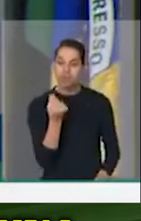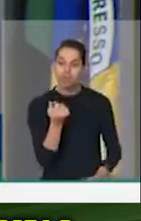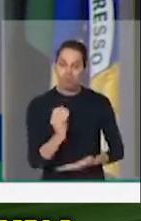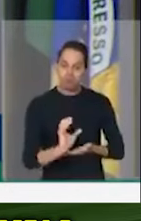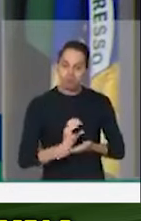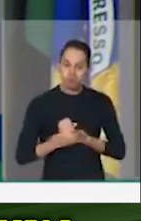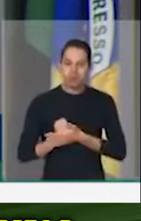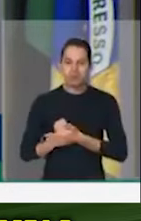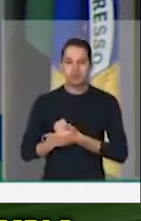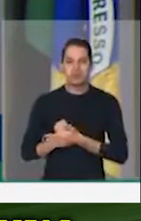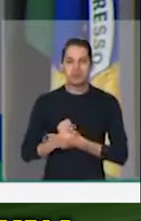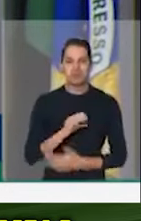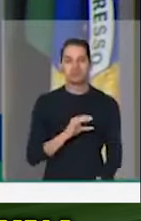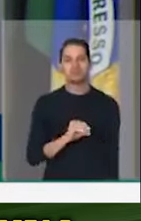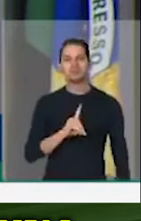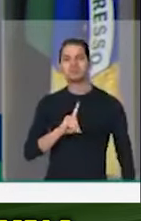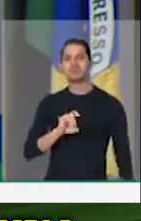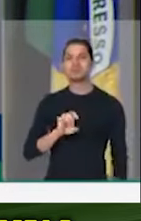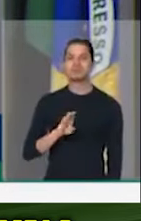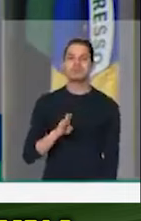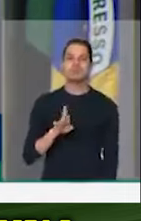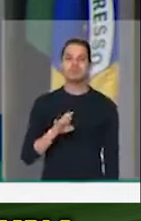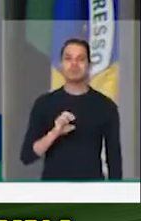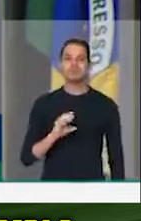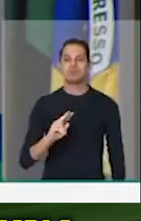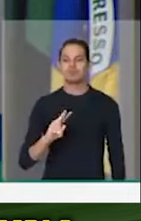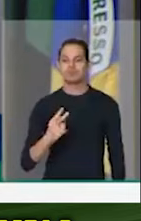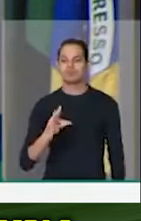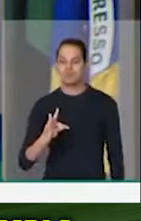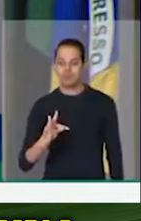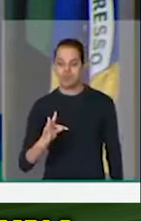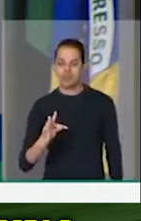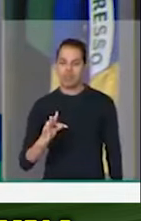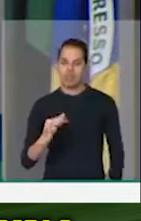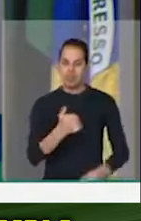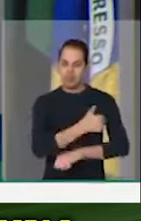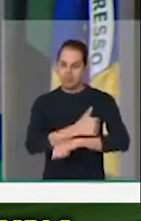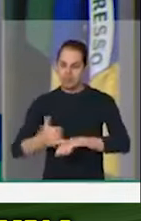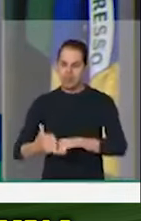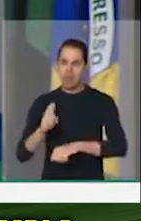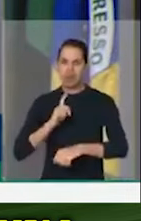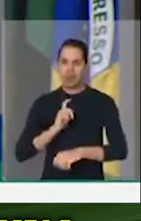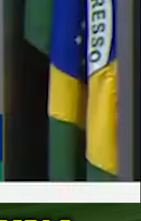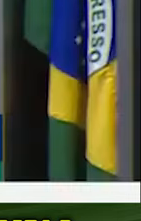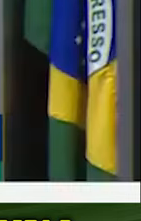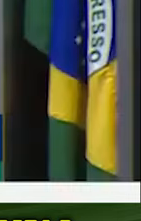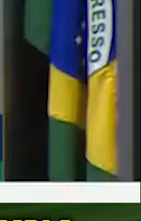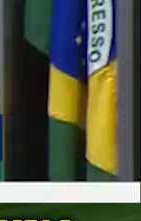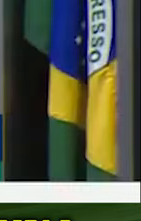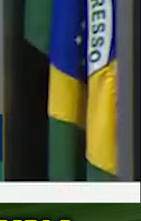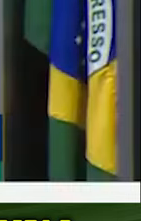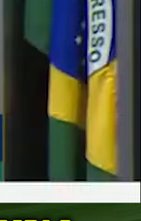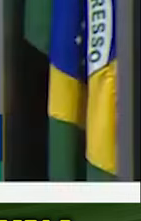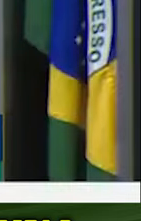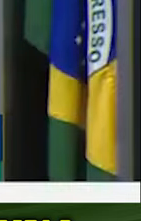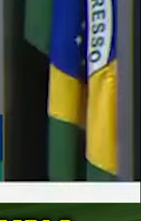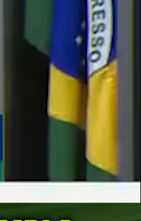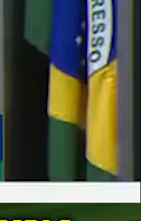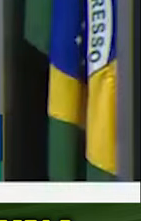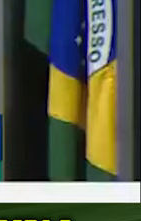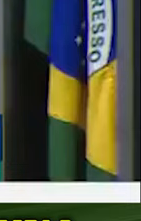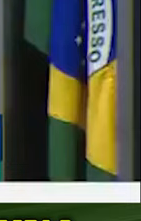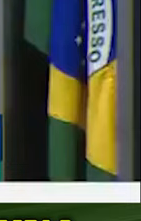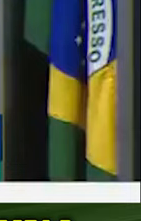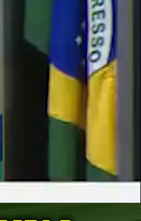da lista do Odebrecht. Que moral você tem para poder estar relatando uma CPI? Aliás, o